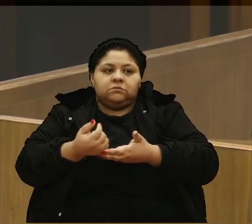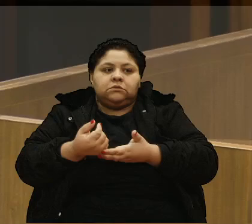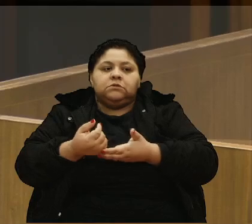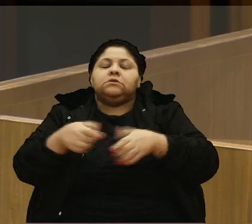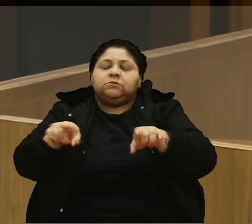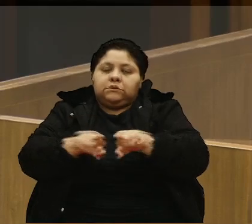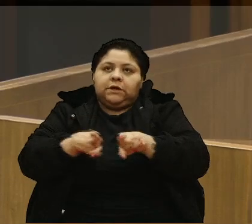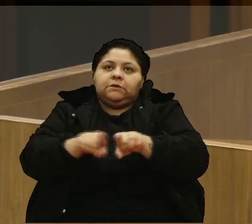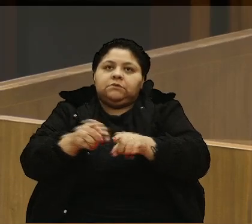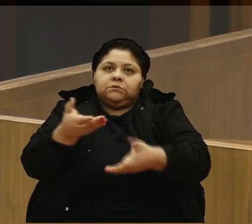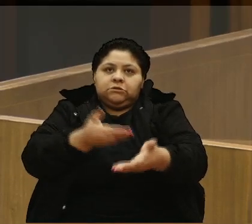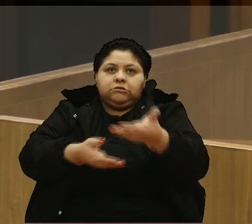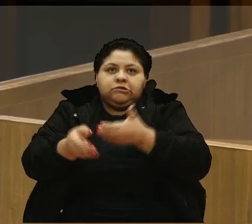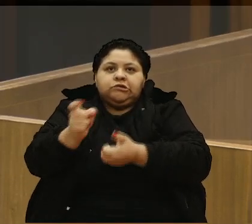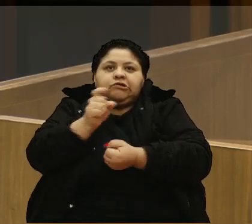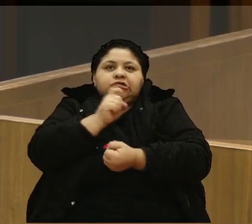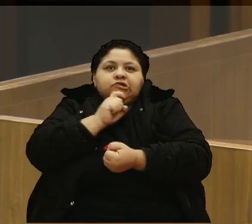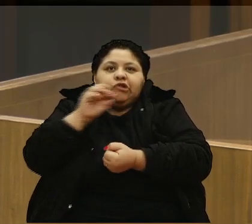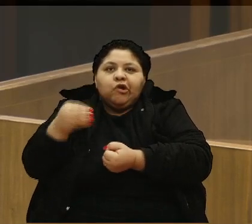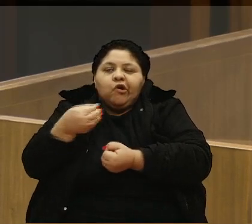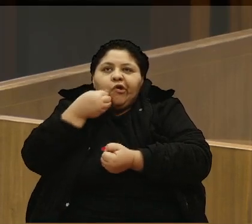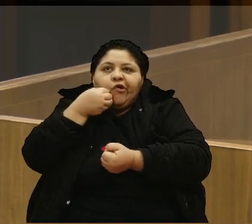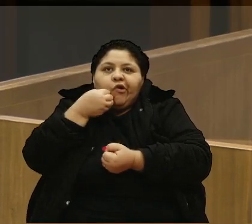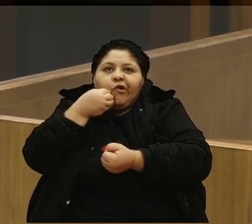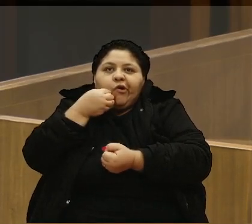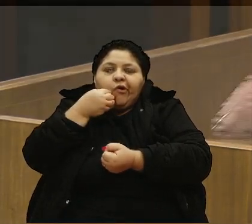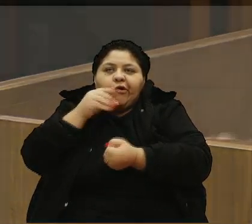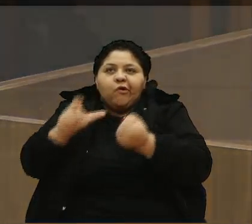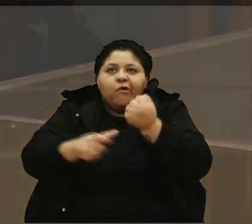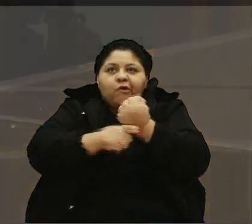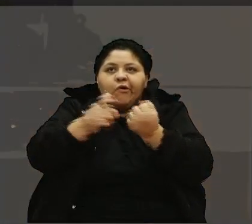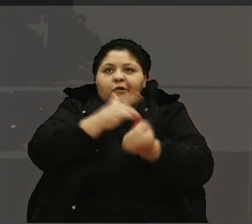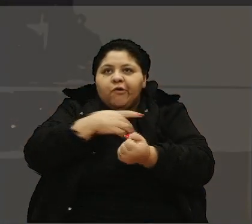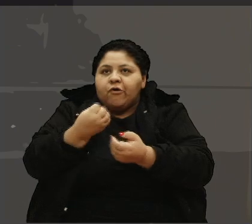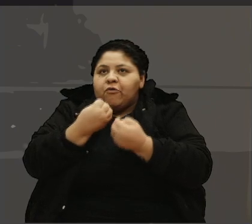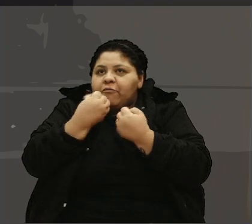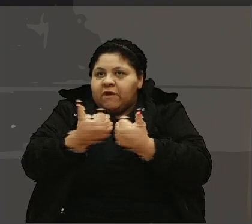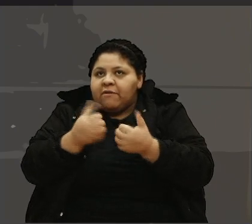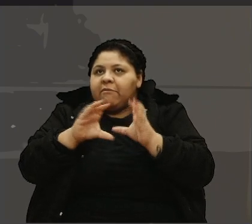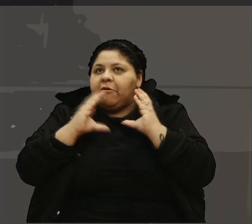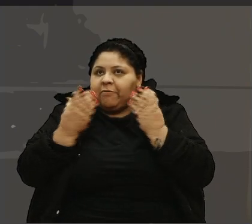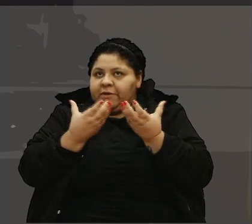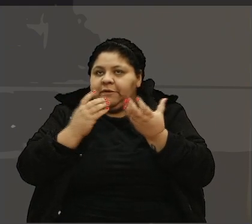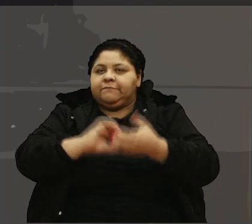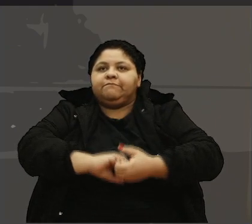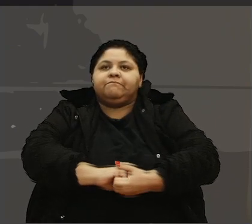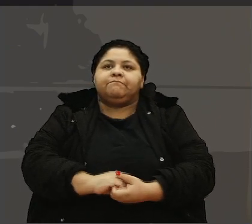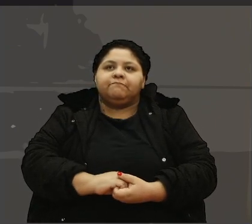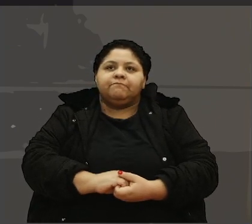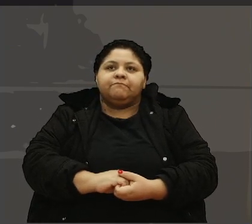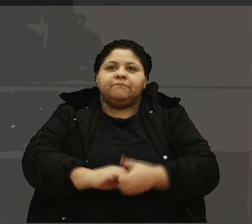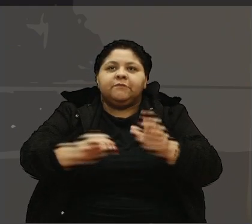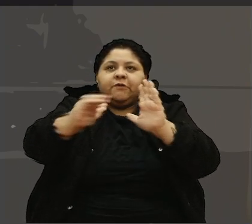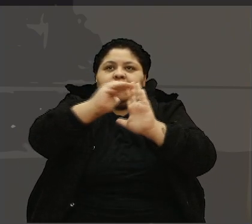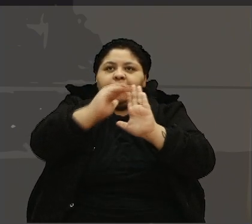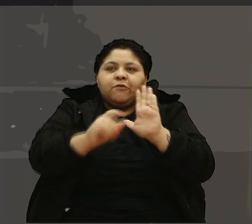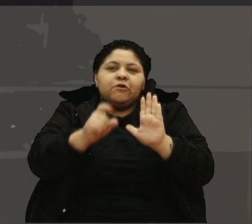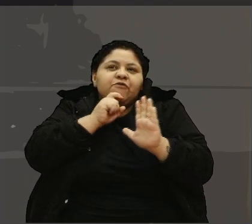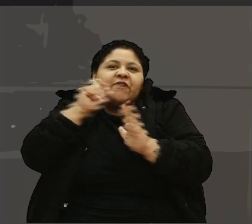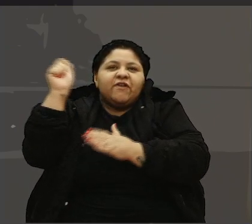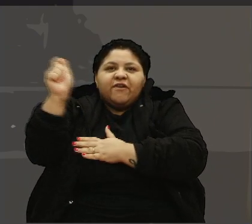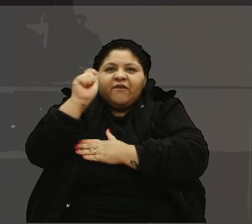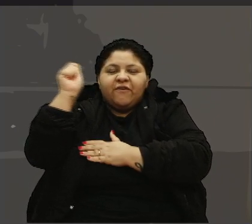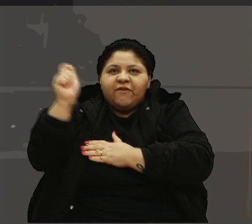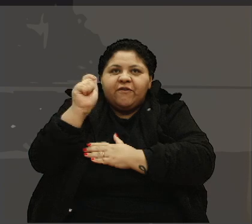atendimento durante o inverno e, claro, garantindo mais saúde e bem-estar da nossa comunidade. O programa Inverno Gaúcho,